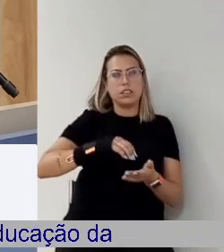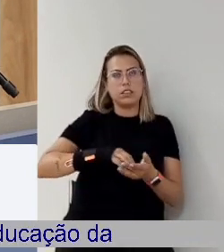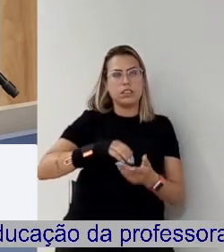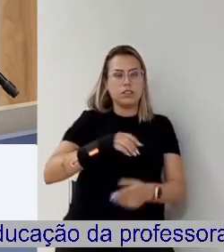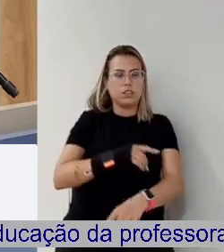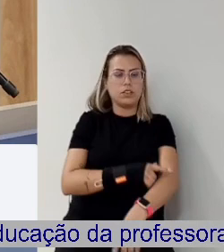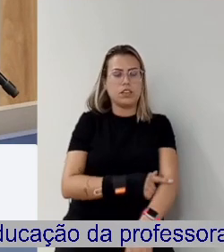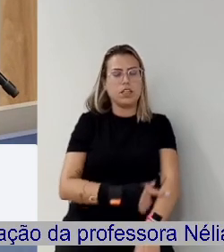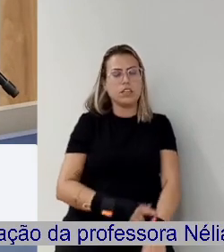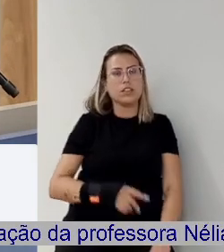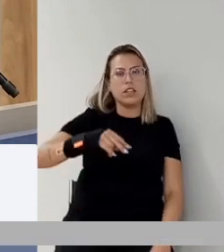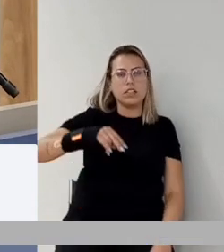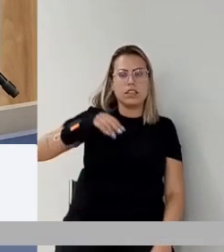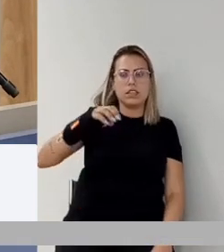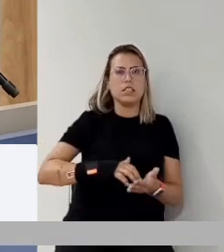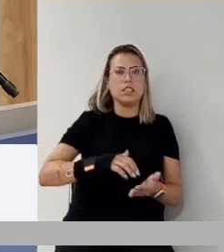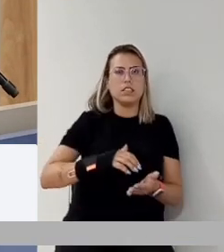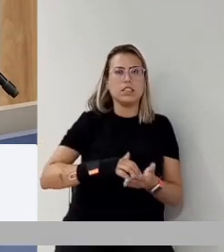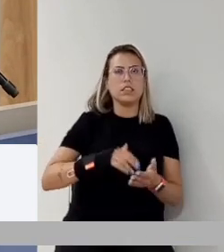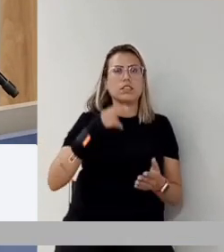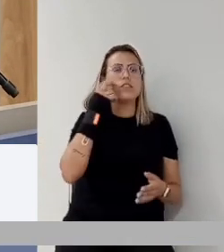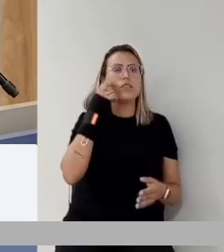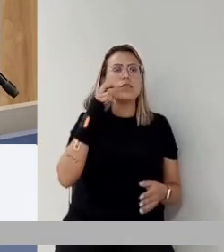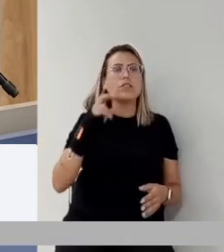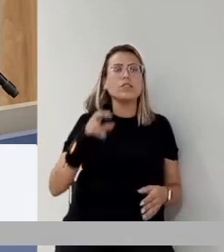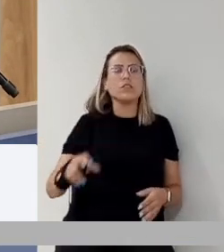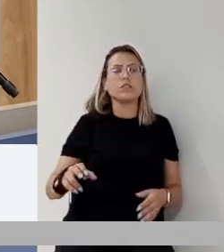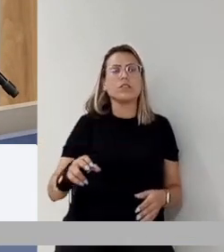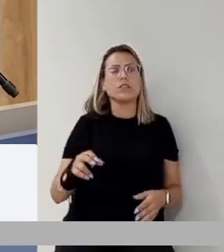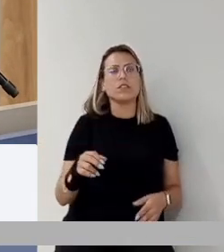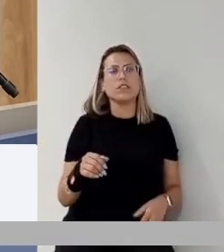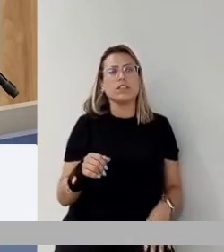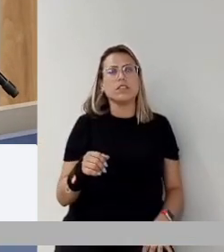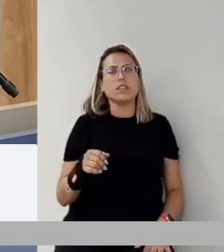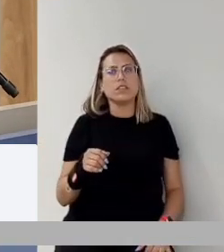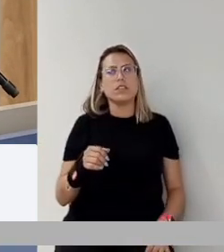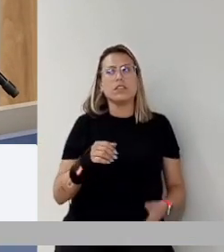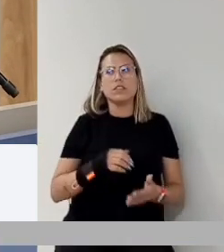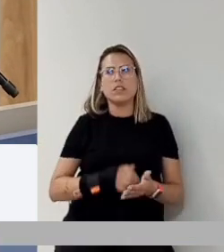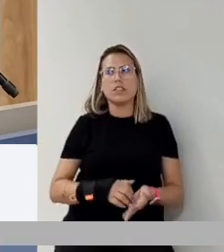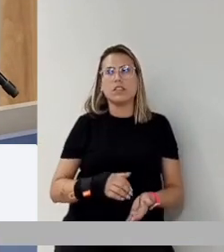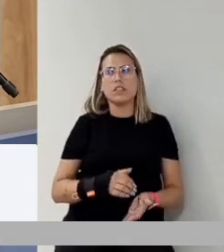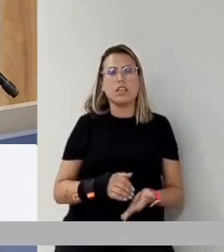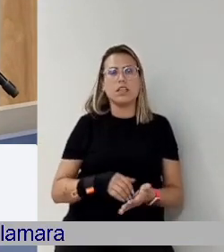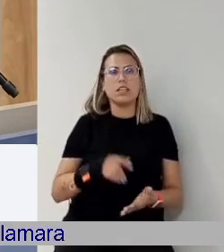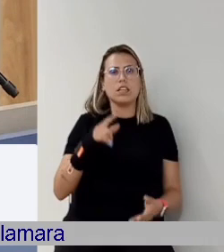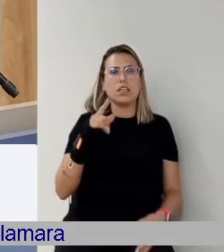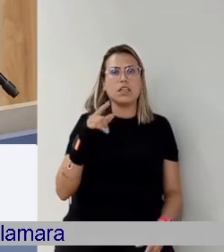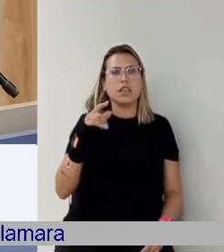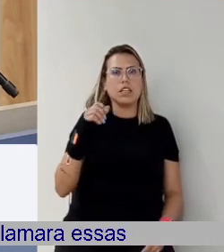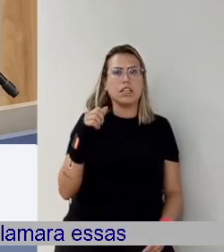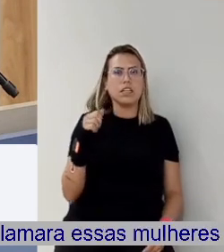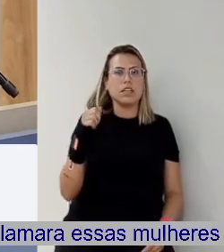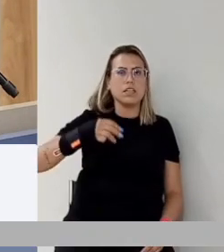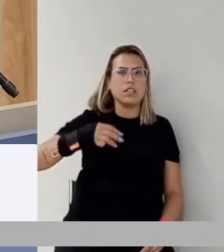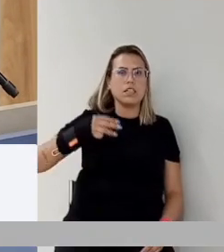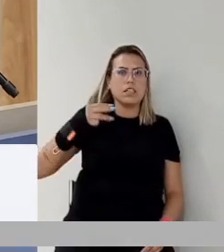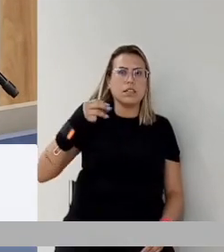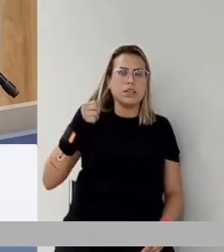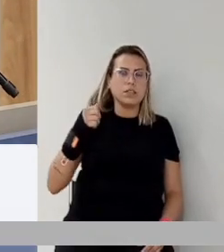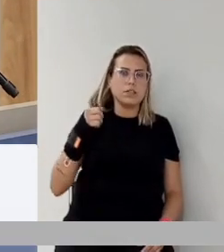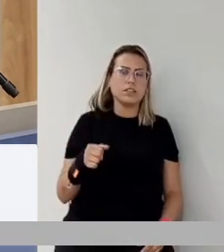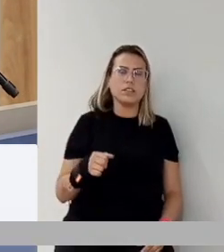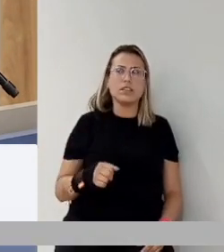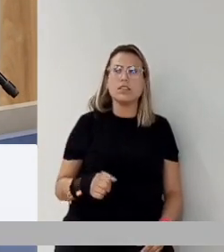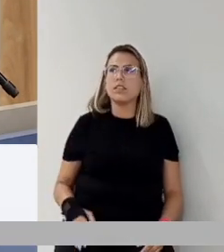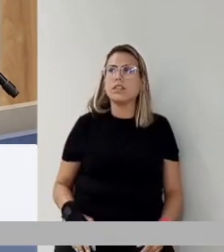Nélia e Secretaria de Cultura da secretária lamara essas mulheres que vão